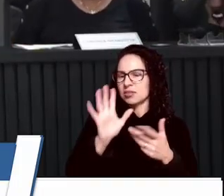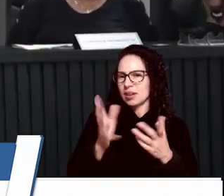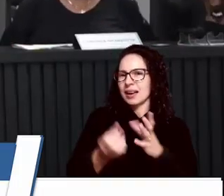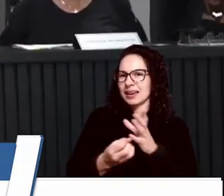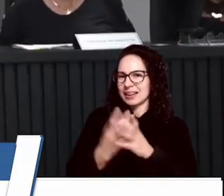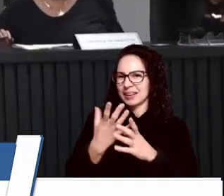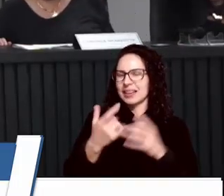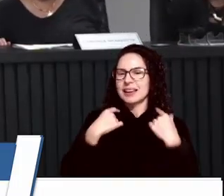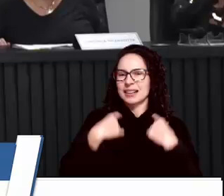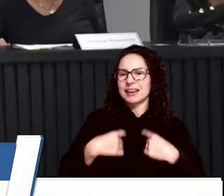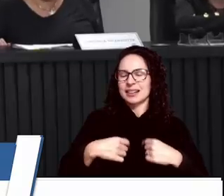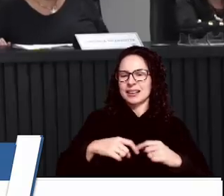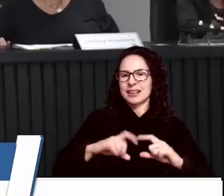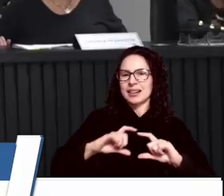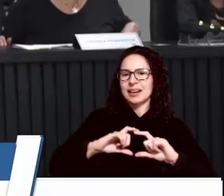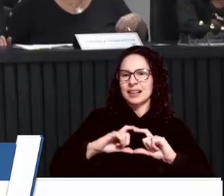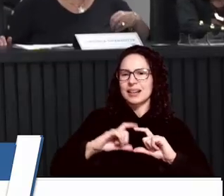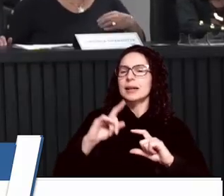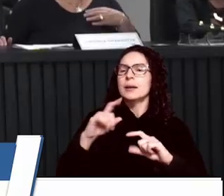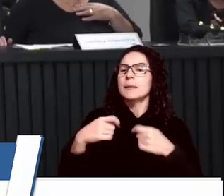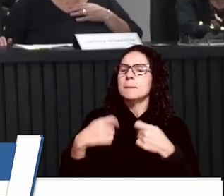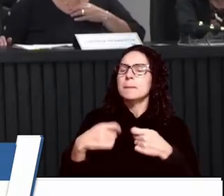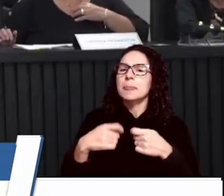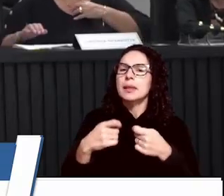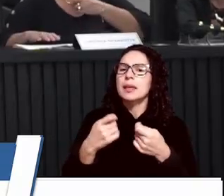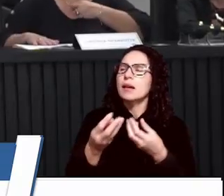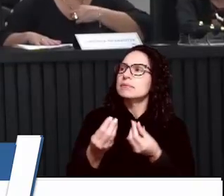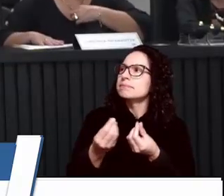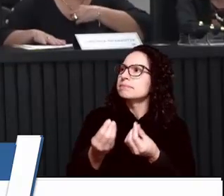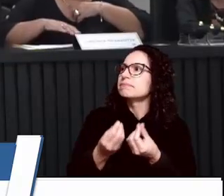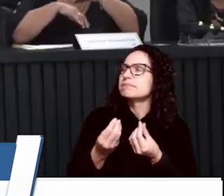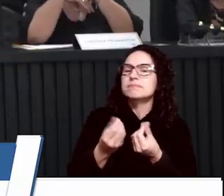questão, nós tínhamos que ter um algo, né, Gilson, que você sempre fala,